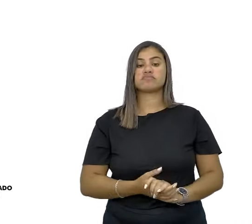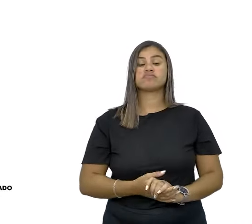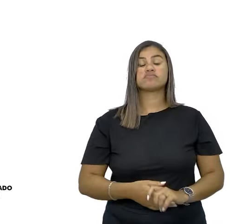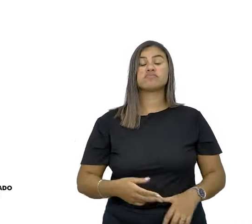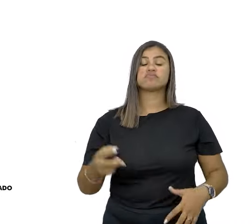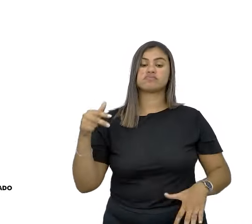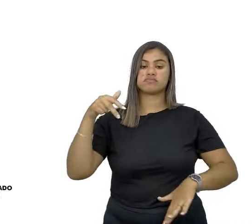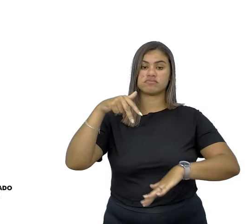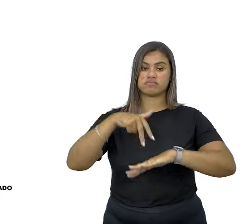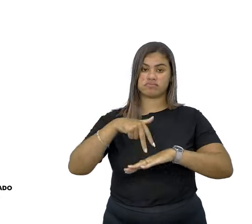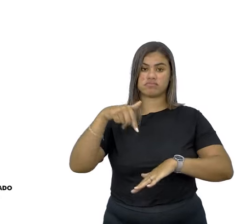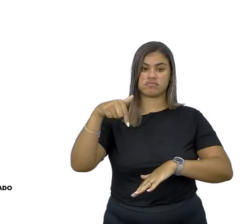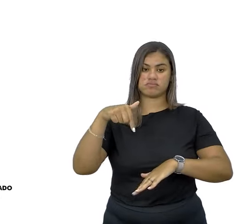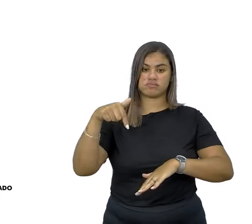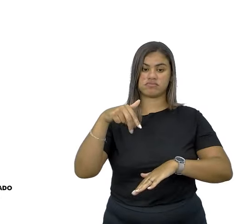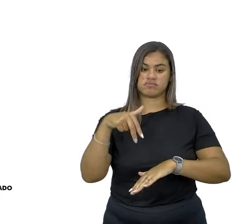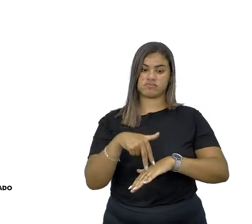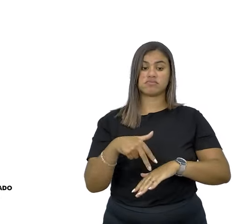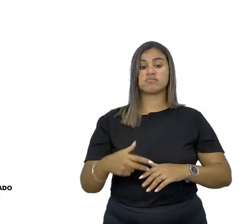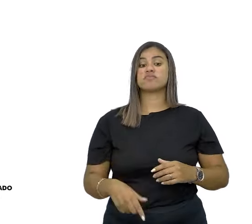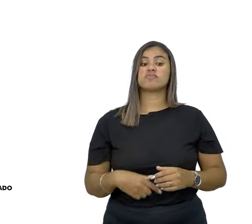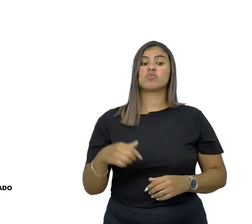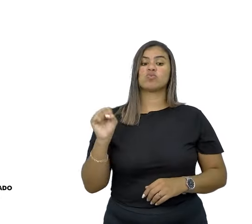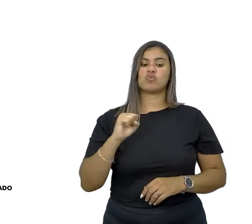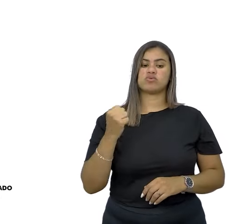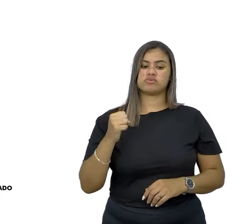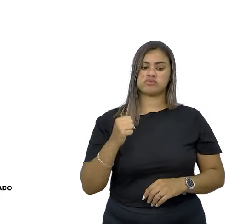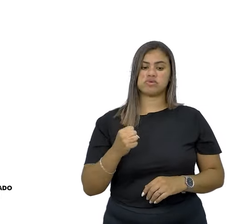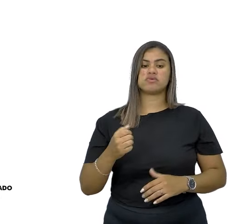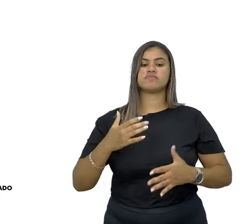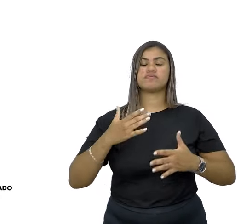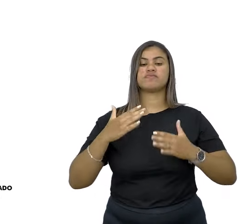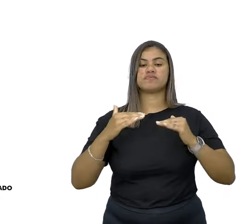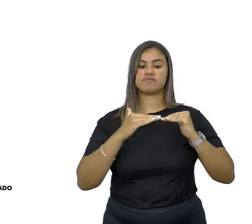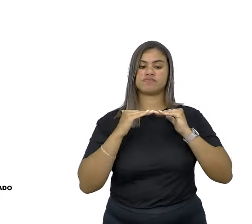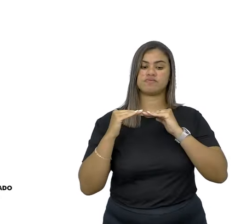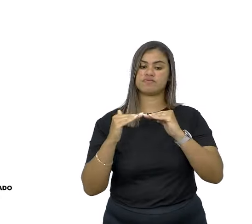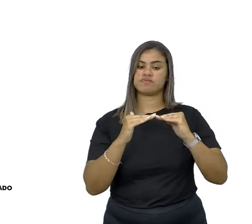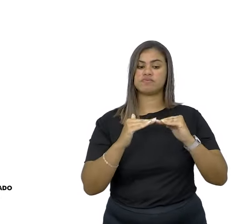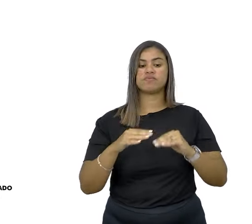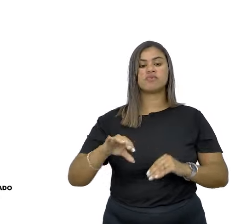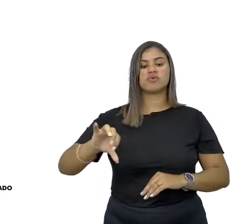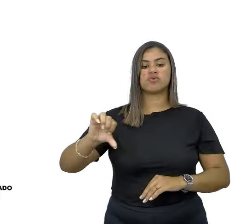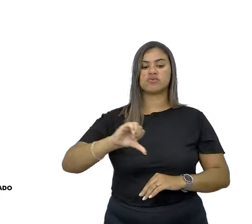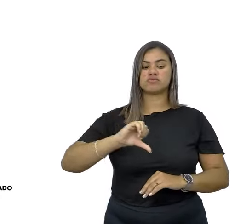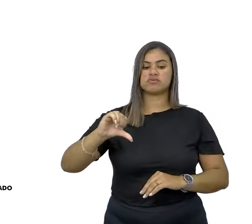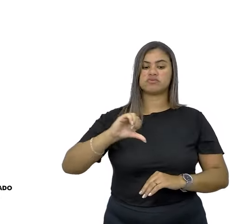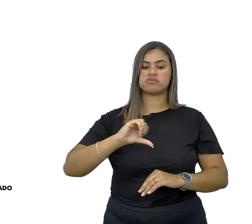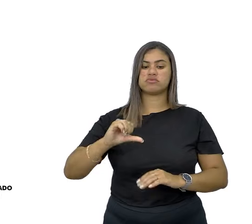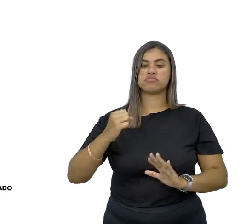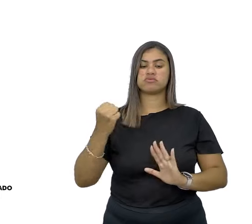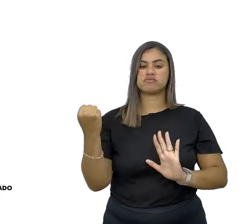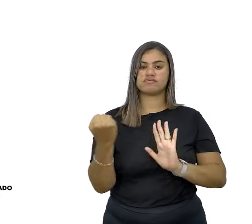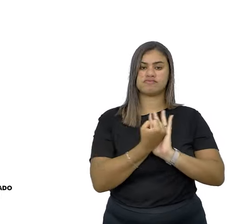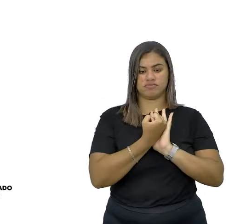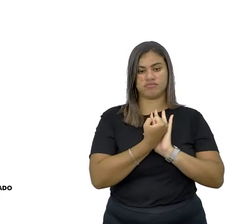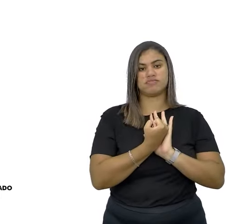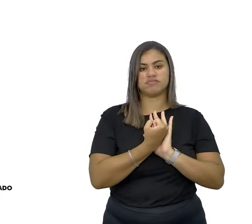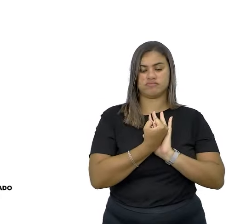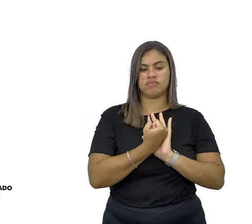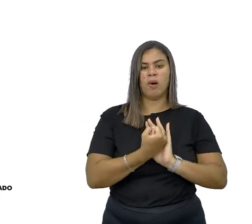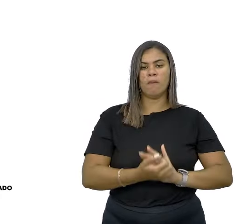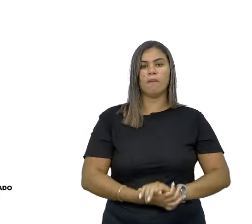na lousa, a sétima, plenária, a oitava, busca do consenso, e a nona,